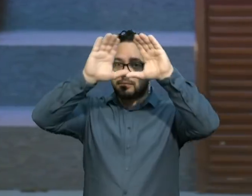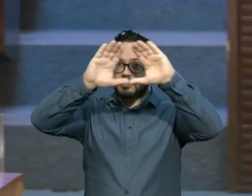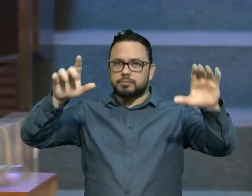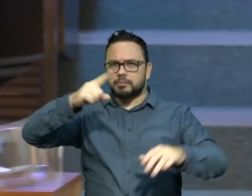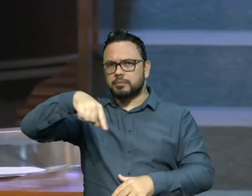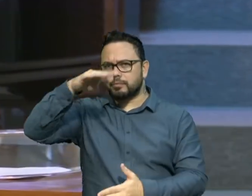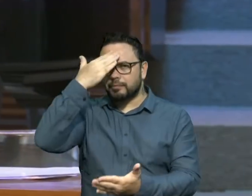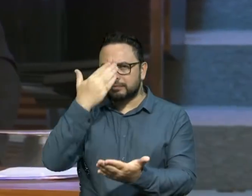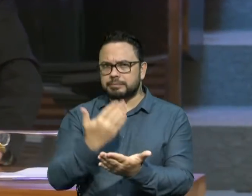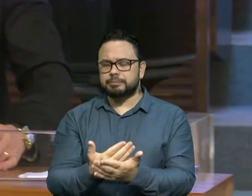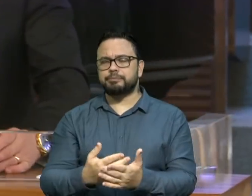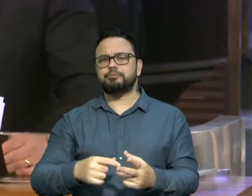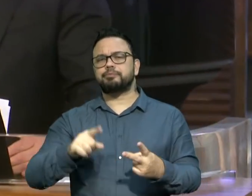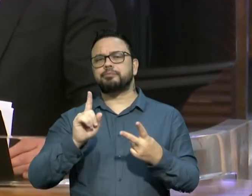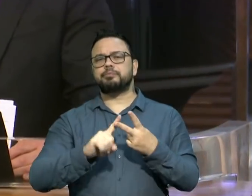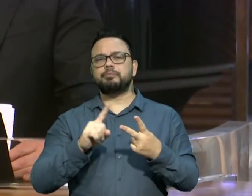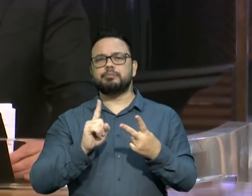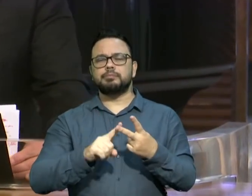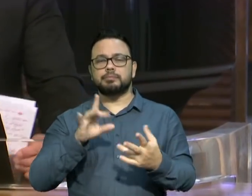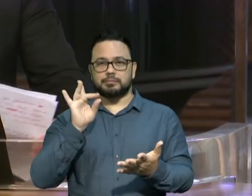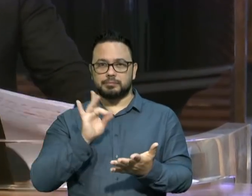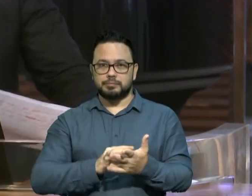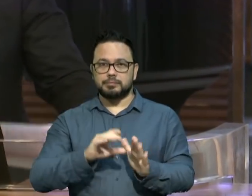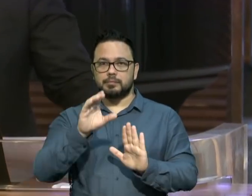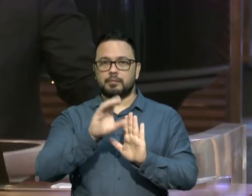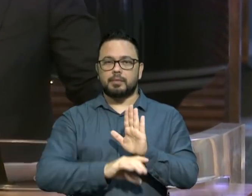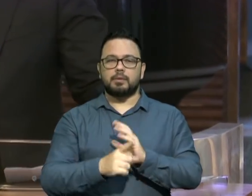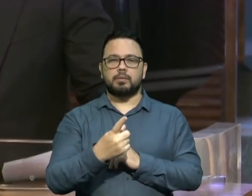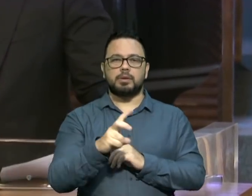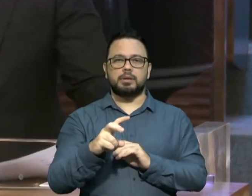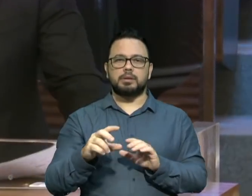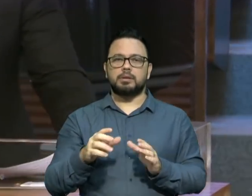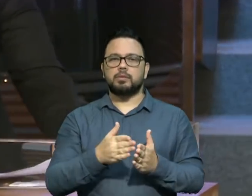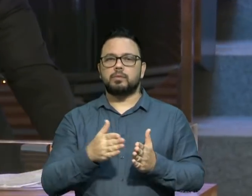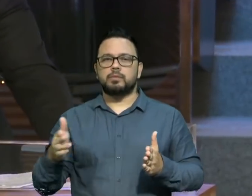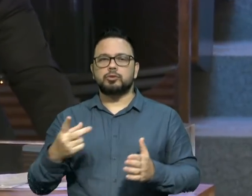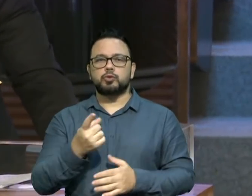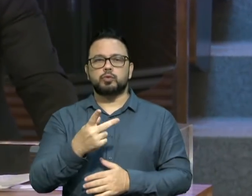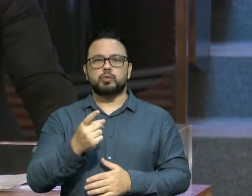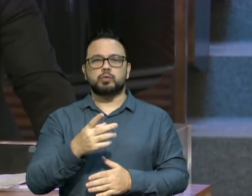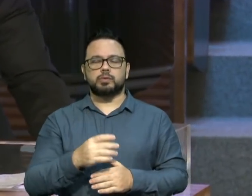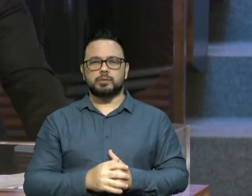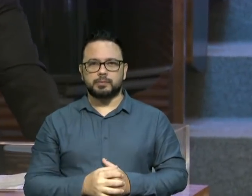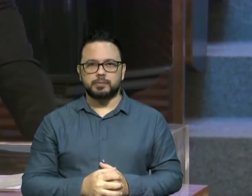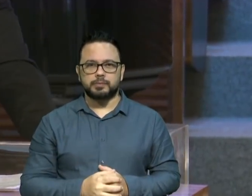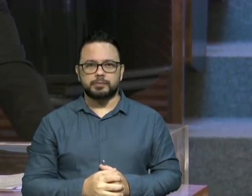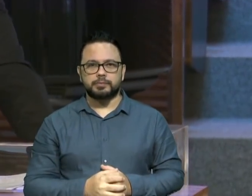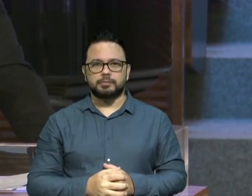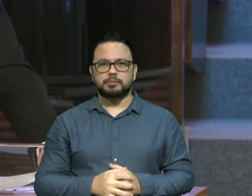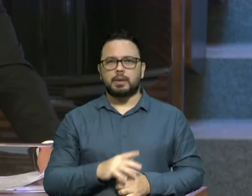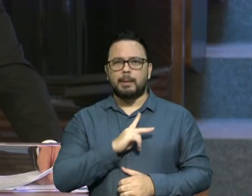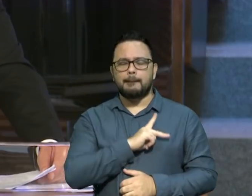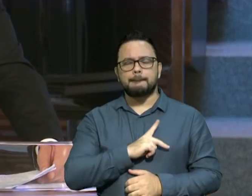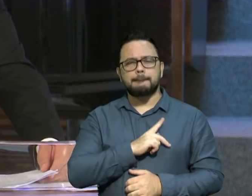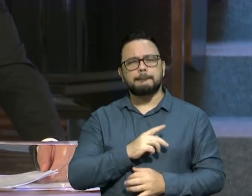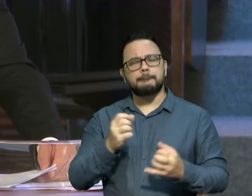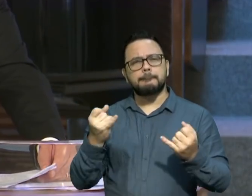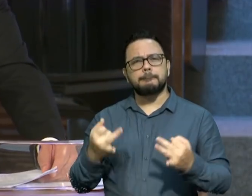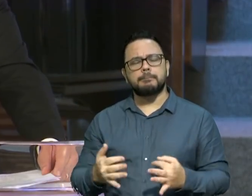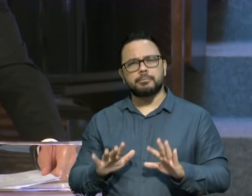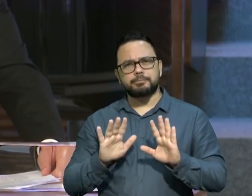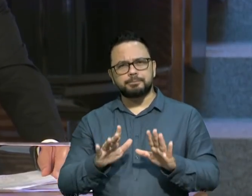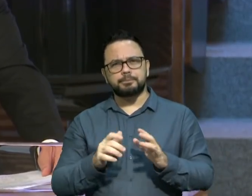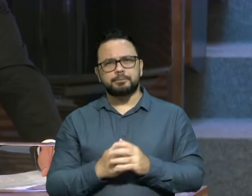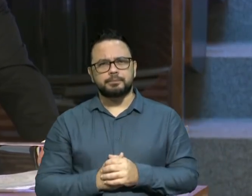crer você nisso segundo a verdade capítulo 15 verso 12 em diante Paulo está argumentando e dizendo hora se é